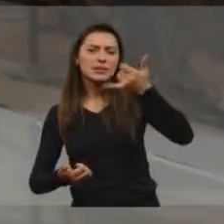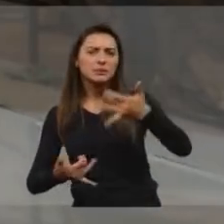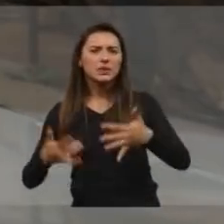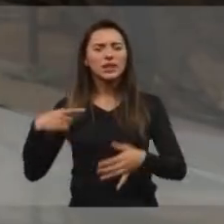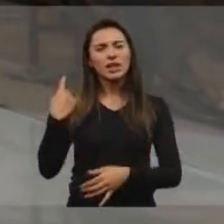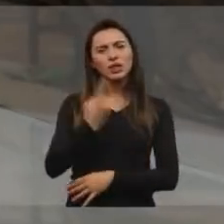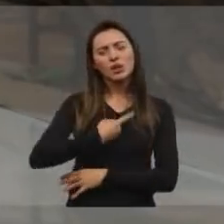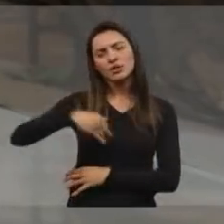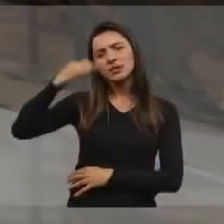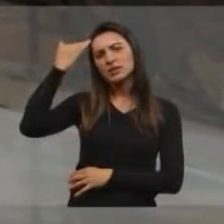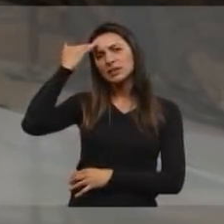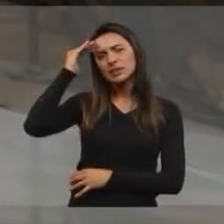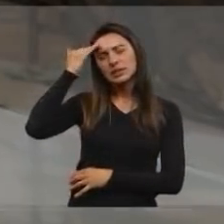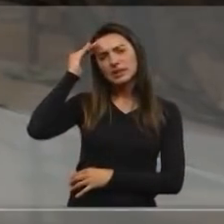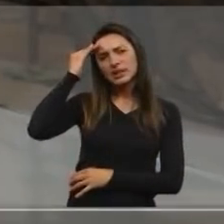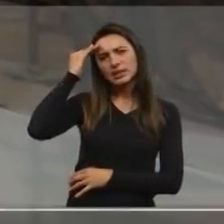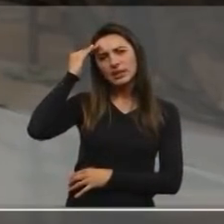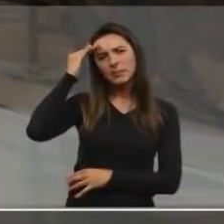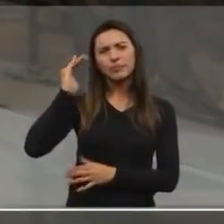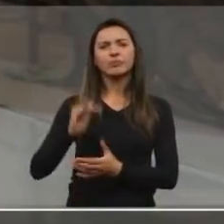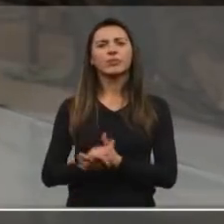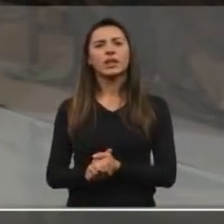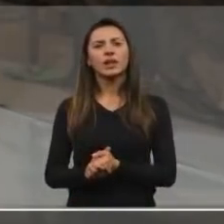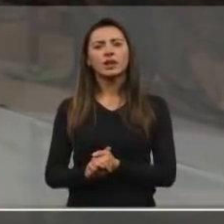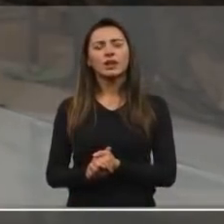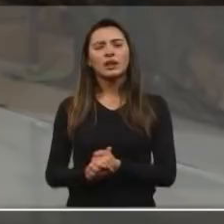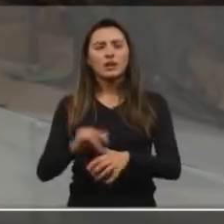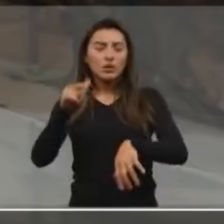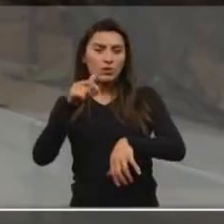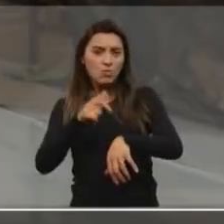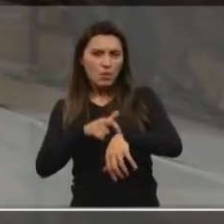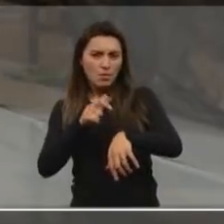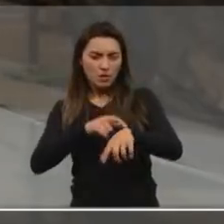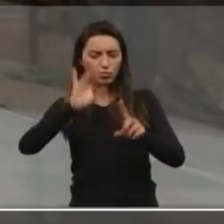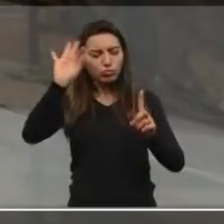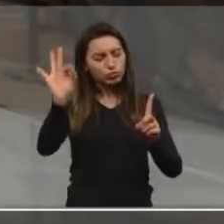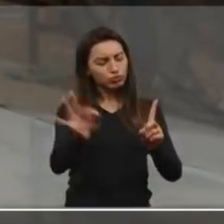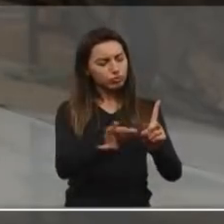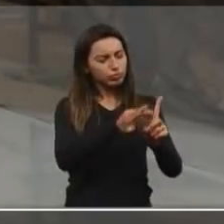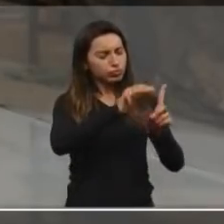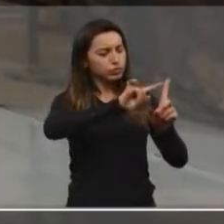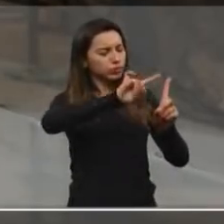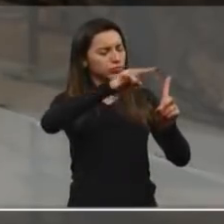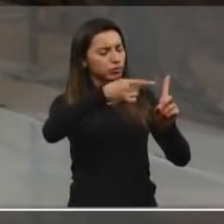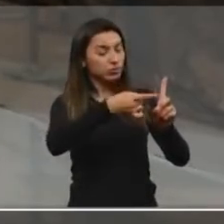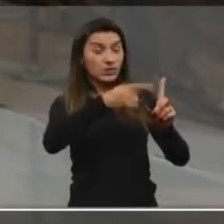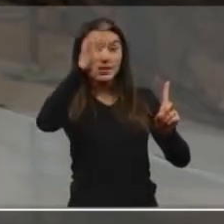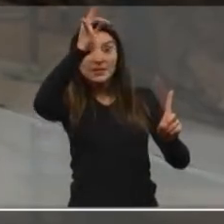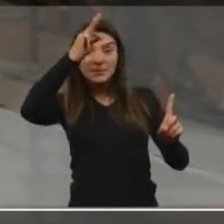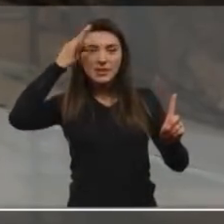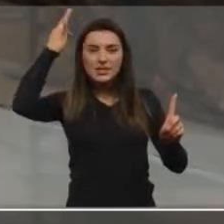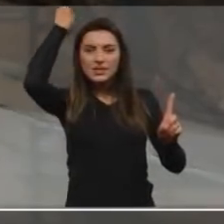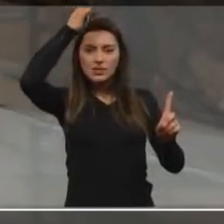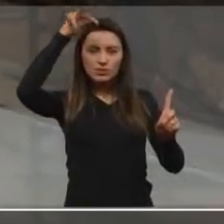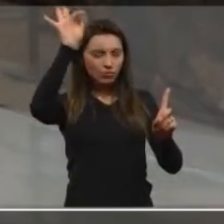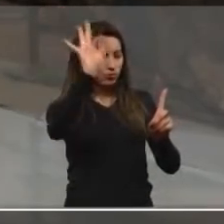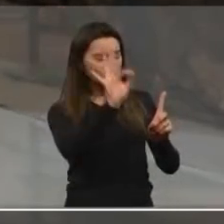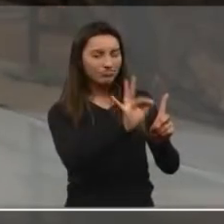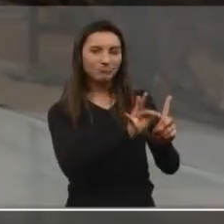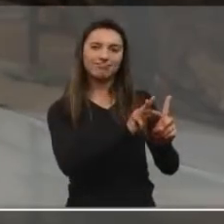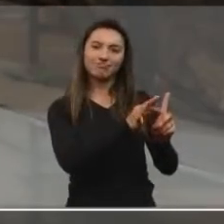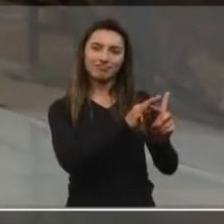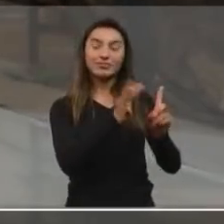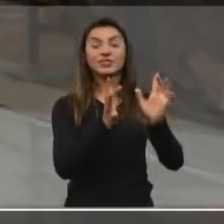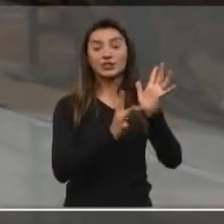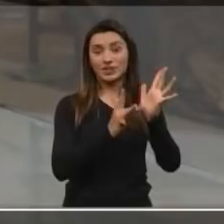essa parábola nesse contexto da própria encarnação e do fruto bendito pelo espírito santo no ventre da virgem maria